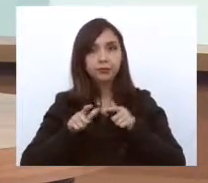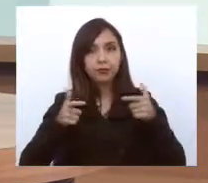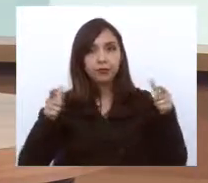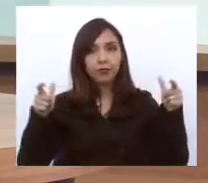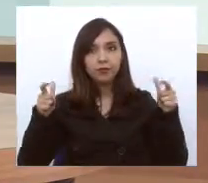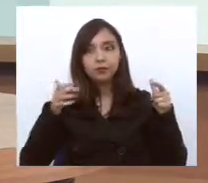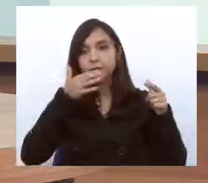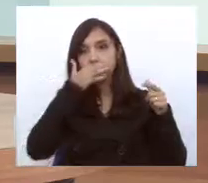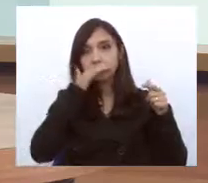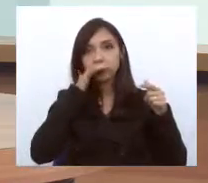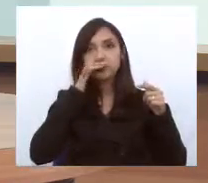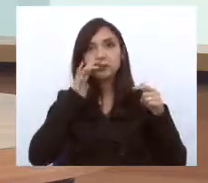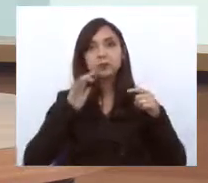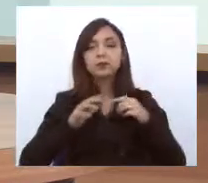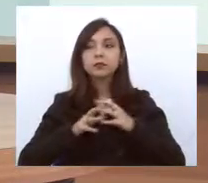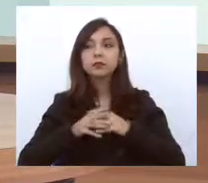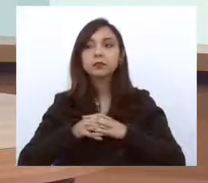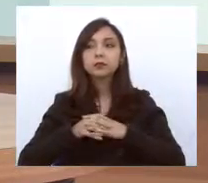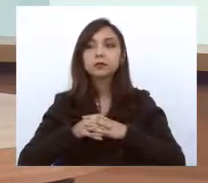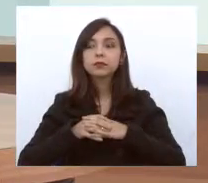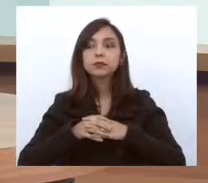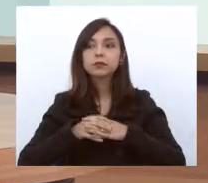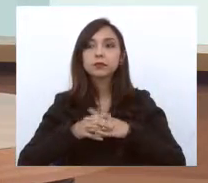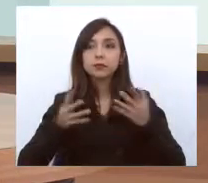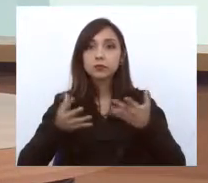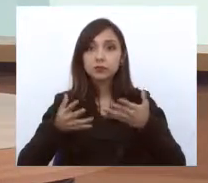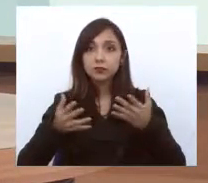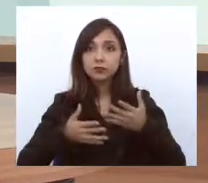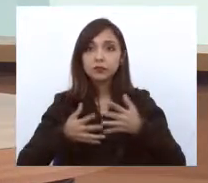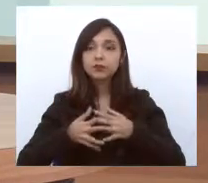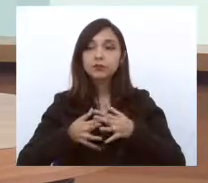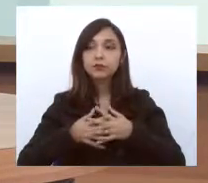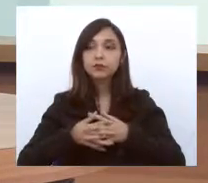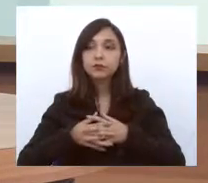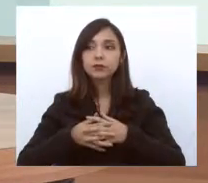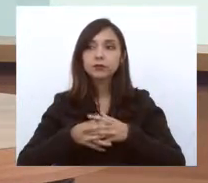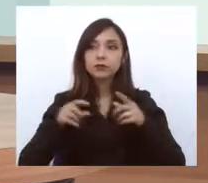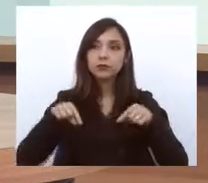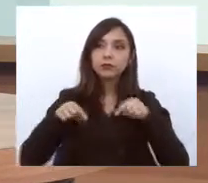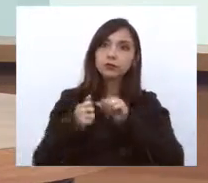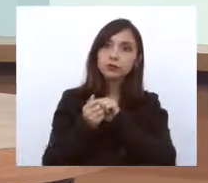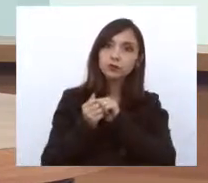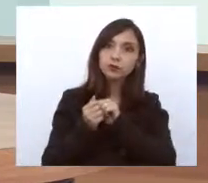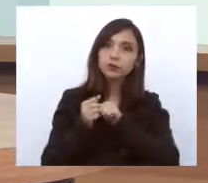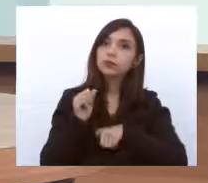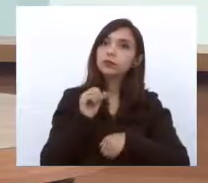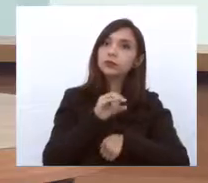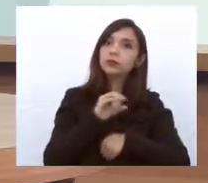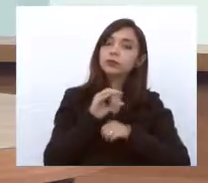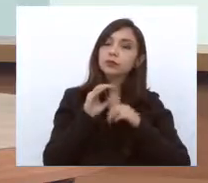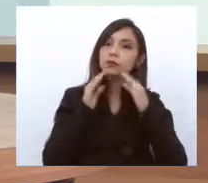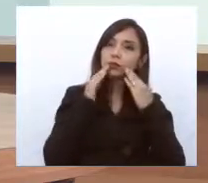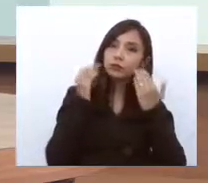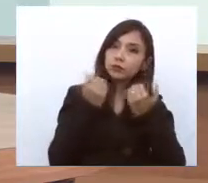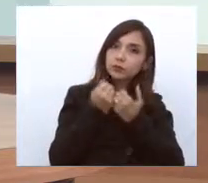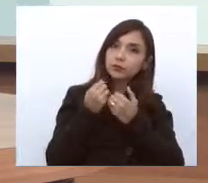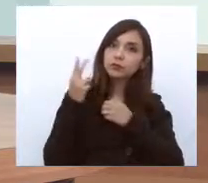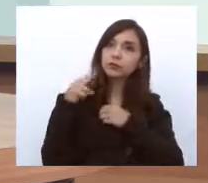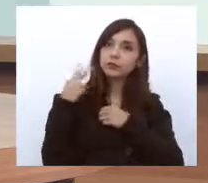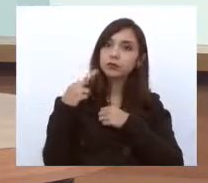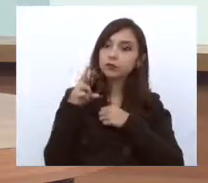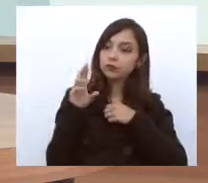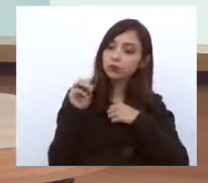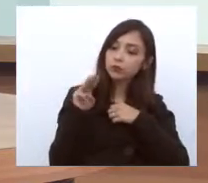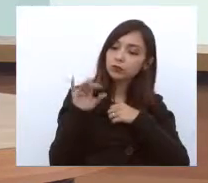cidade, e por coincidentemente hoje, estava aqui ao lado da Câmara, junto com o nobre vereador